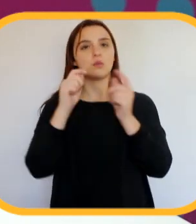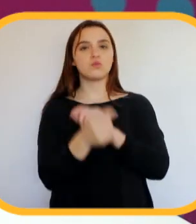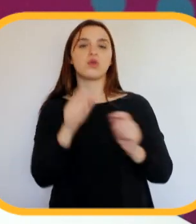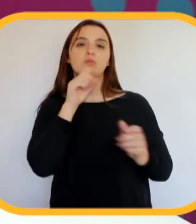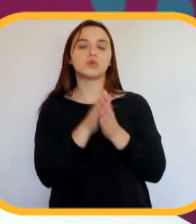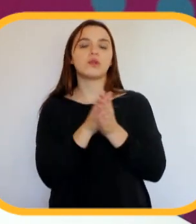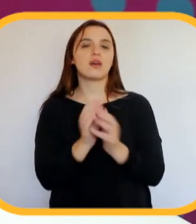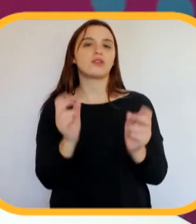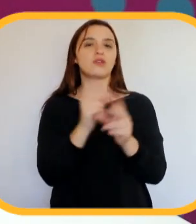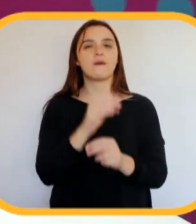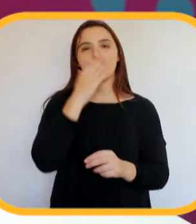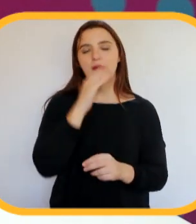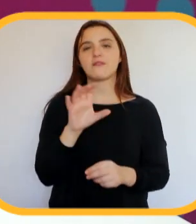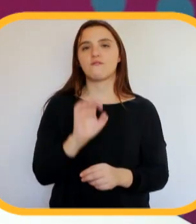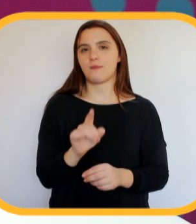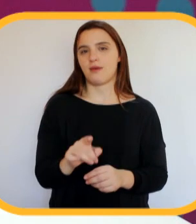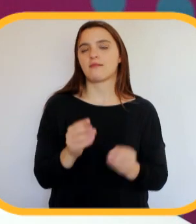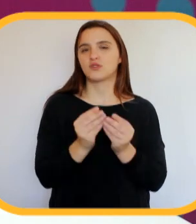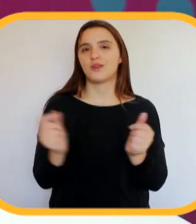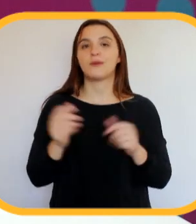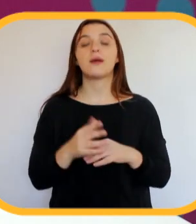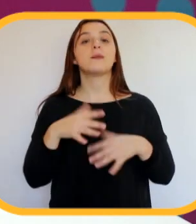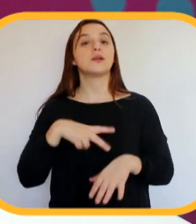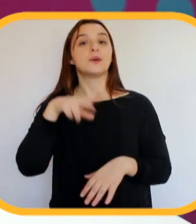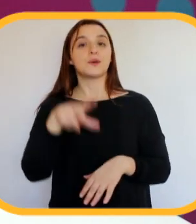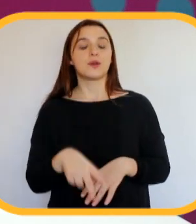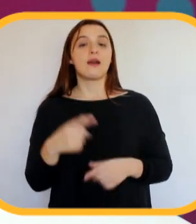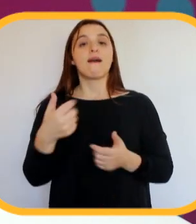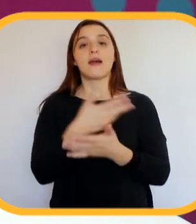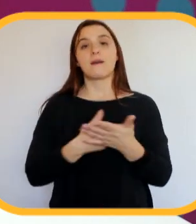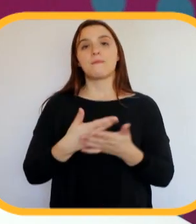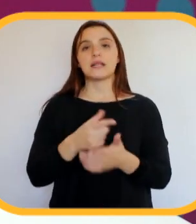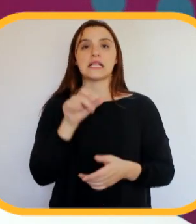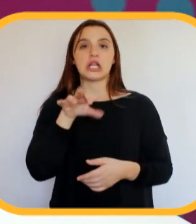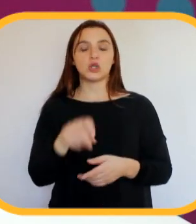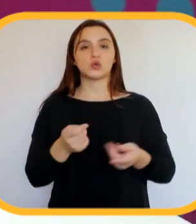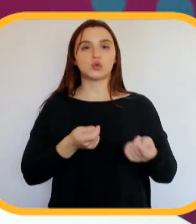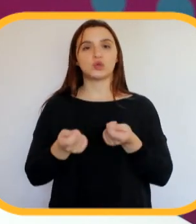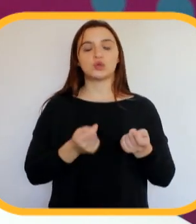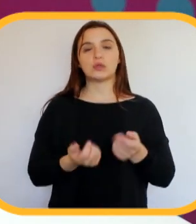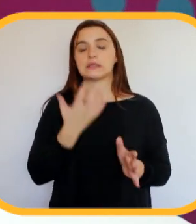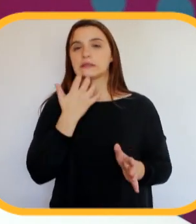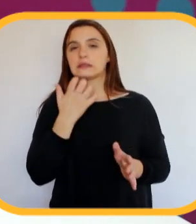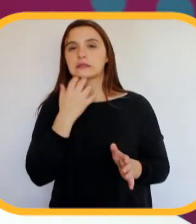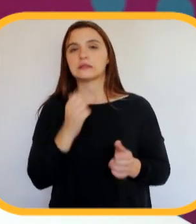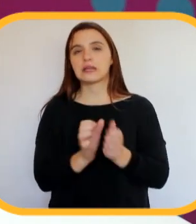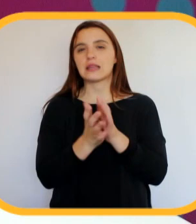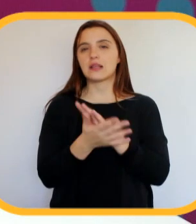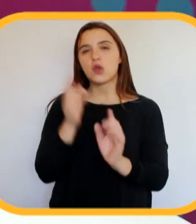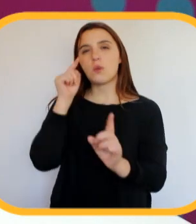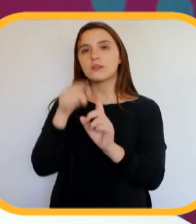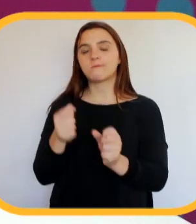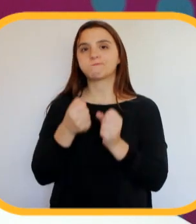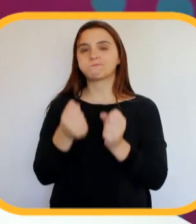em novas oportunidades parece ser a chave. Mas em Portugal, as empresas de gestão de resíduos temem que as metas para a